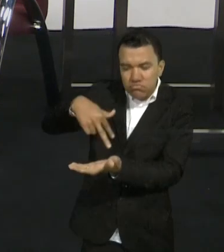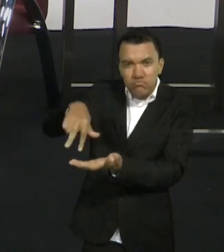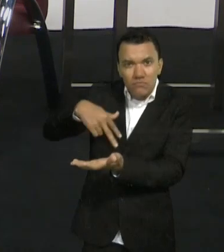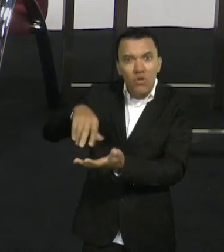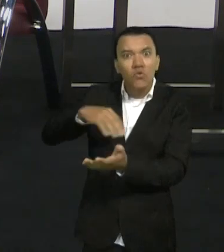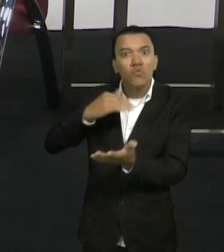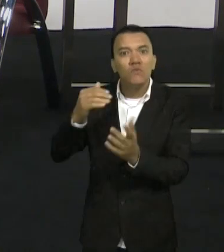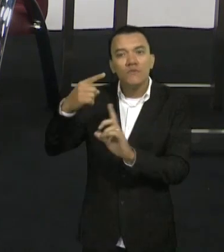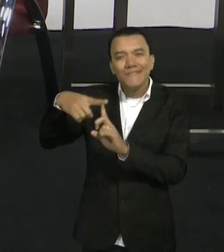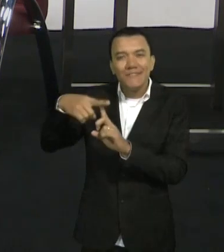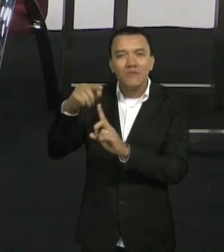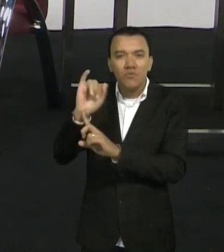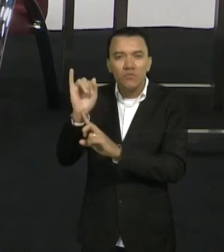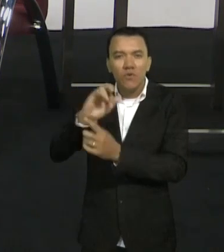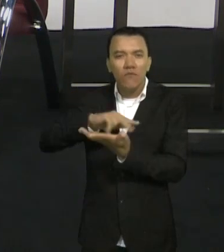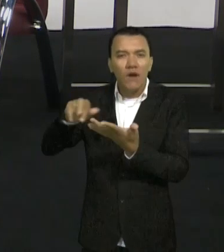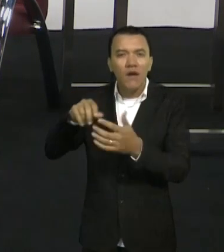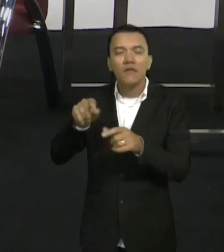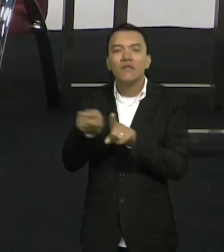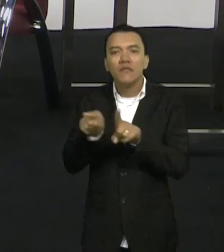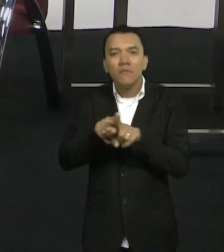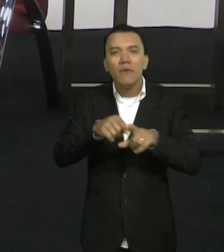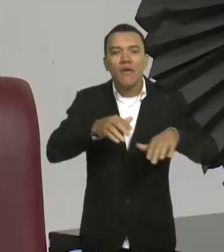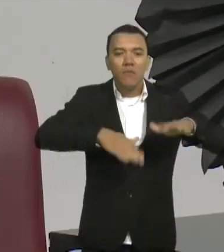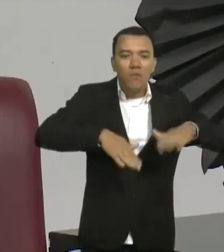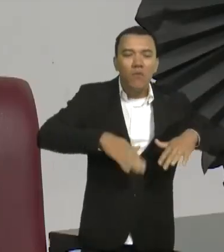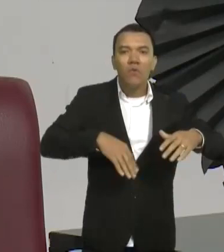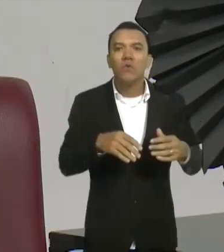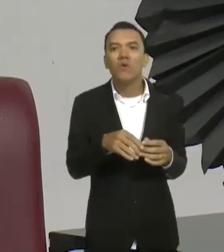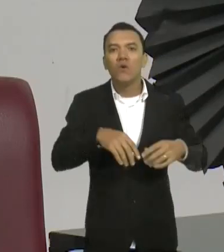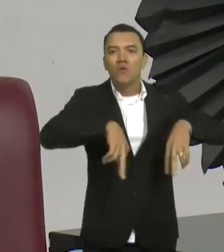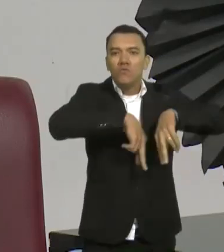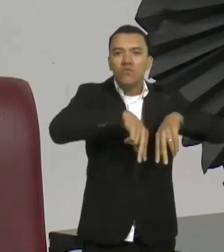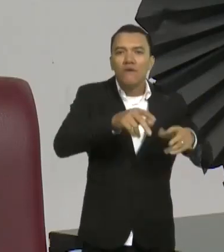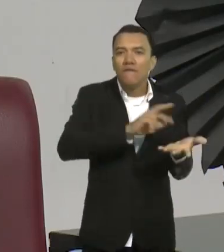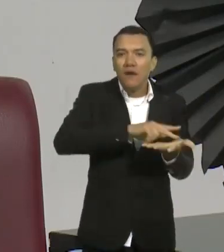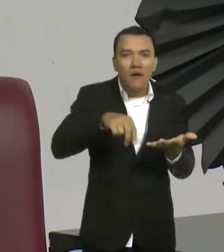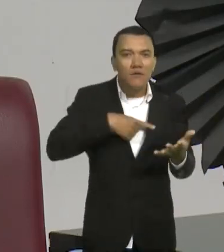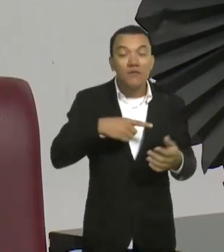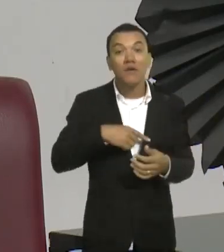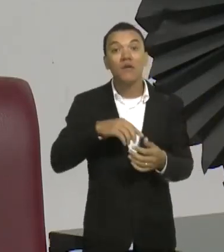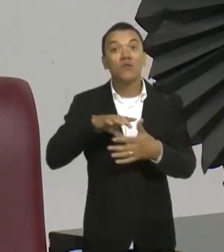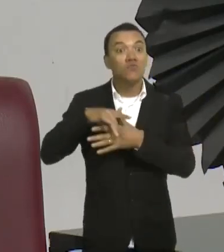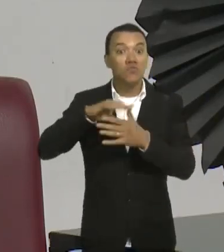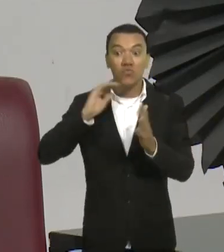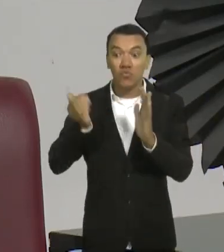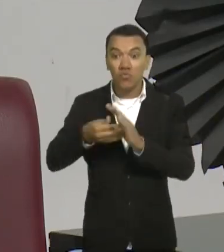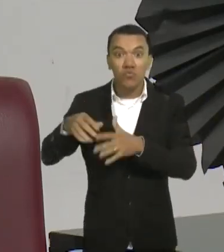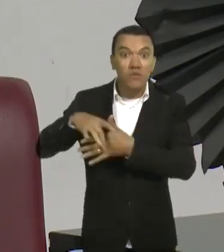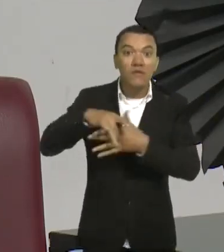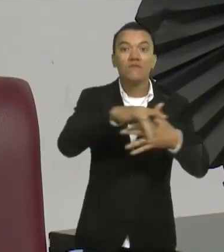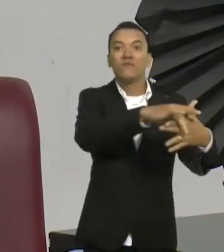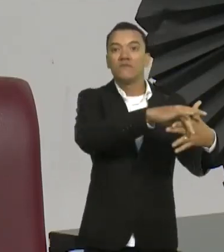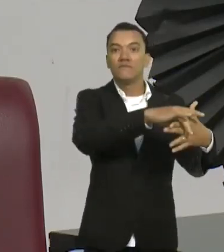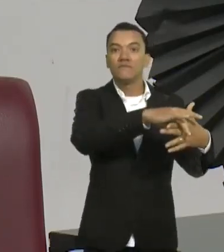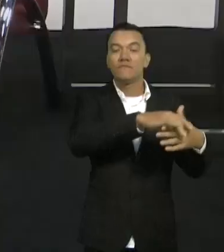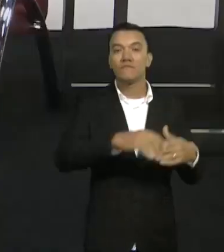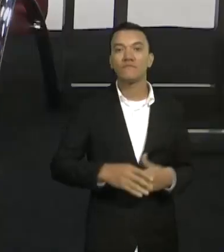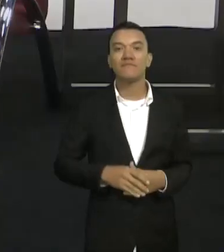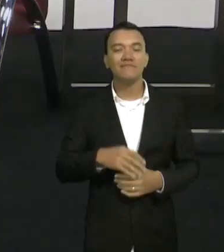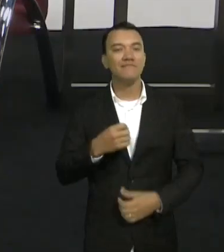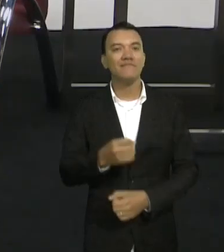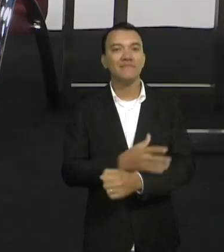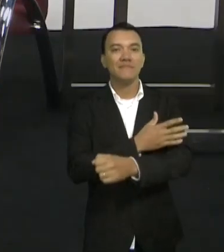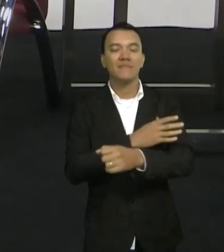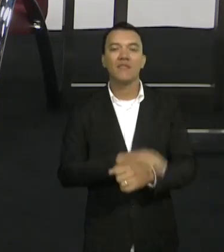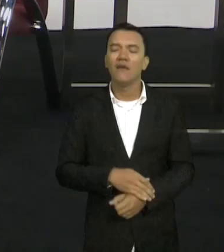sotaques de outras danças, tambor de crioula, capuriá, e a gente levou tudo. E foi muito emocionante. O que eu estou falando da tua